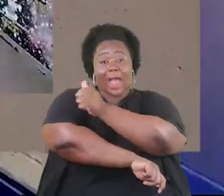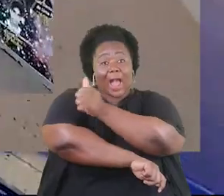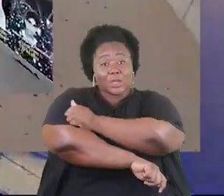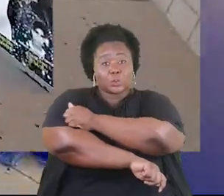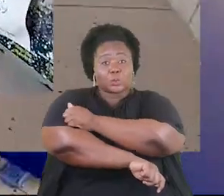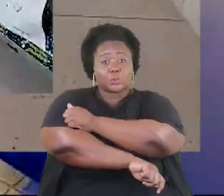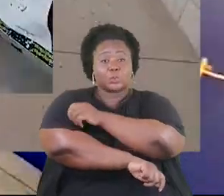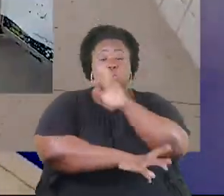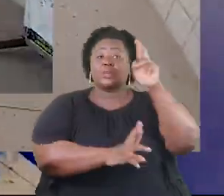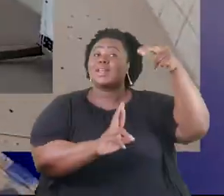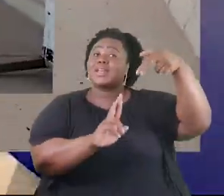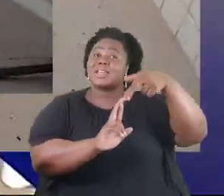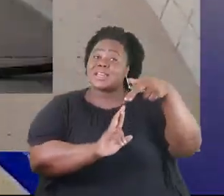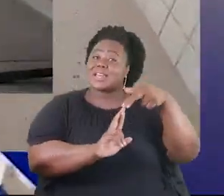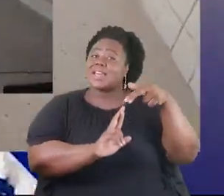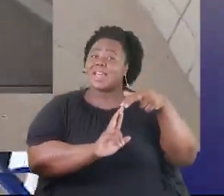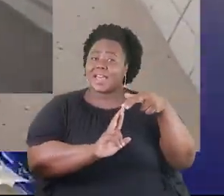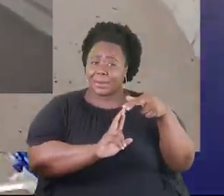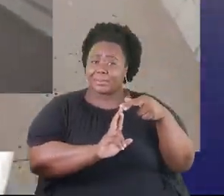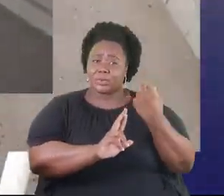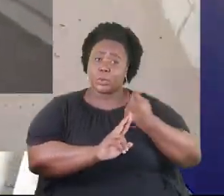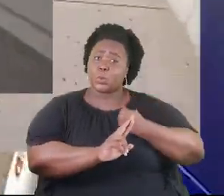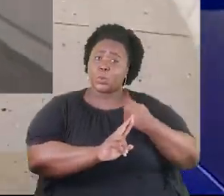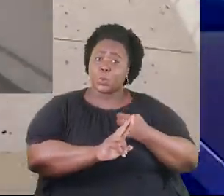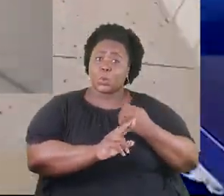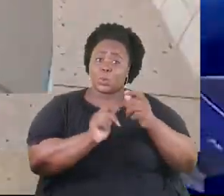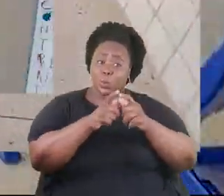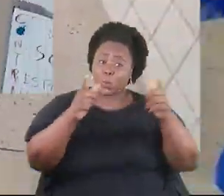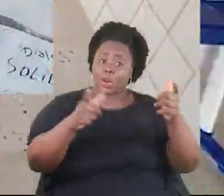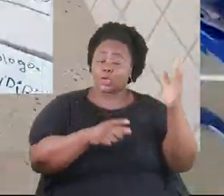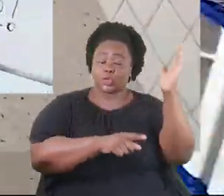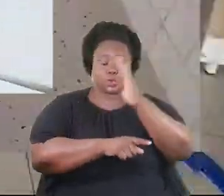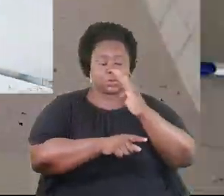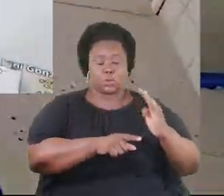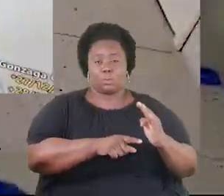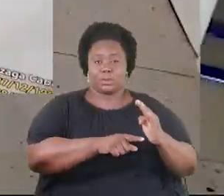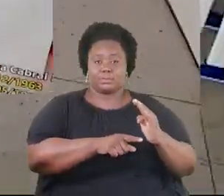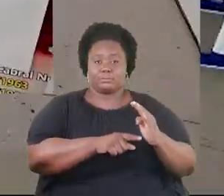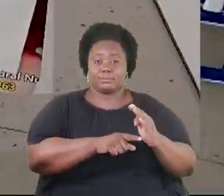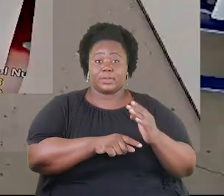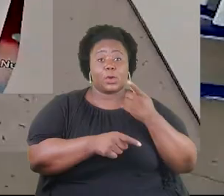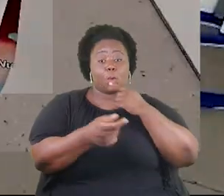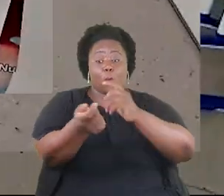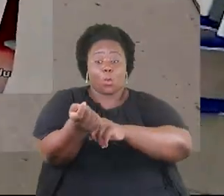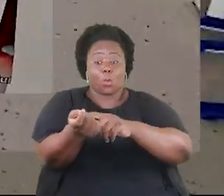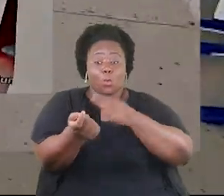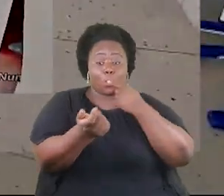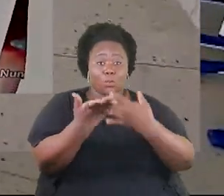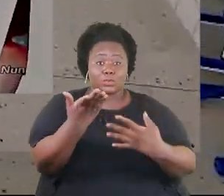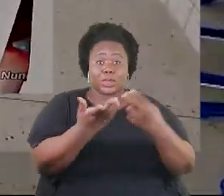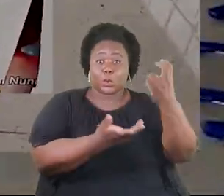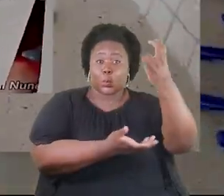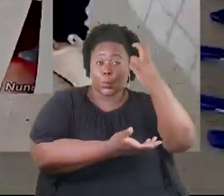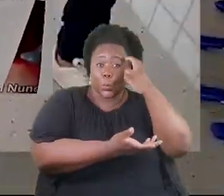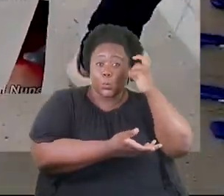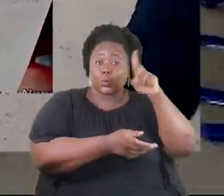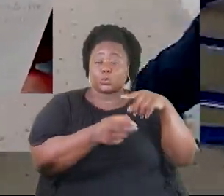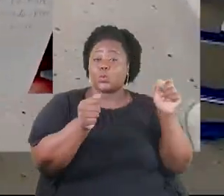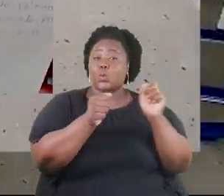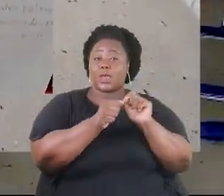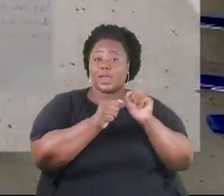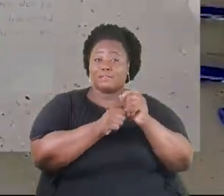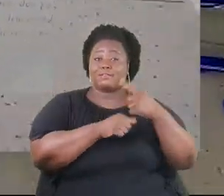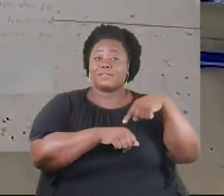e que representam parcela significativa de nosso Brasil, cujo sangue, suor e cultura constituíram